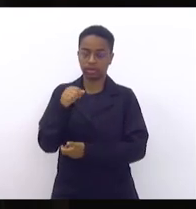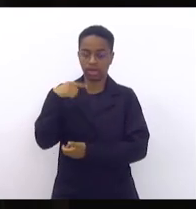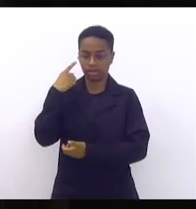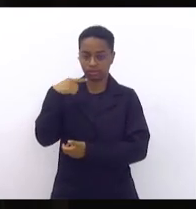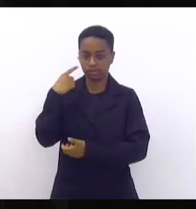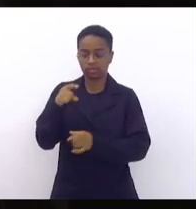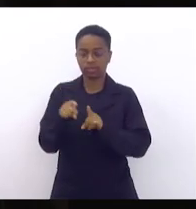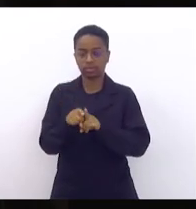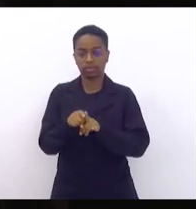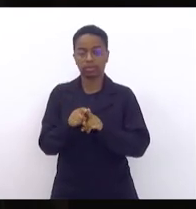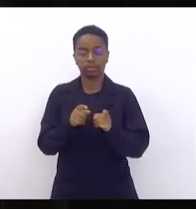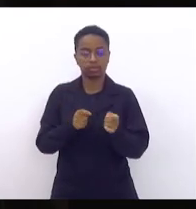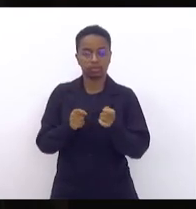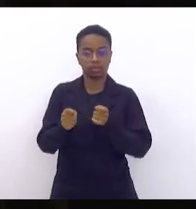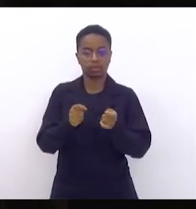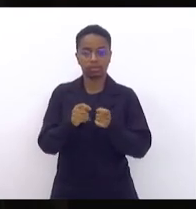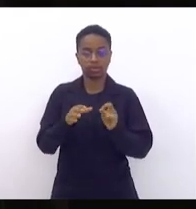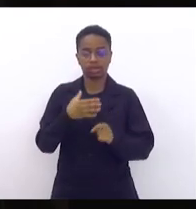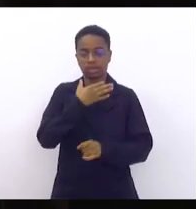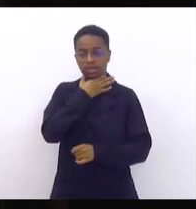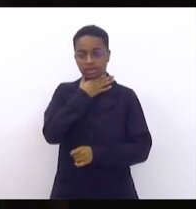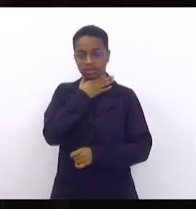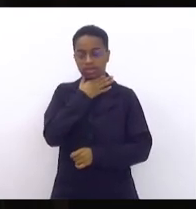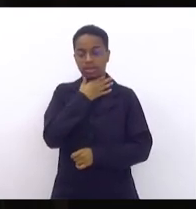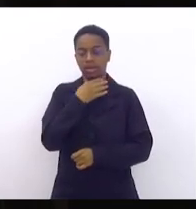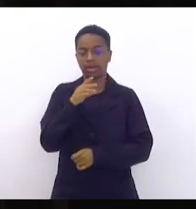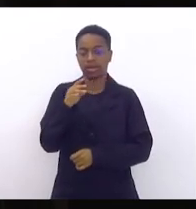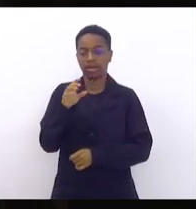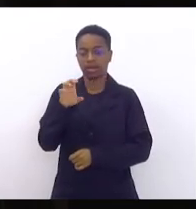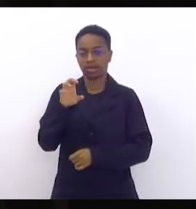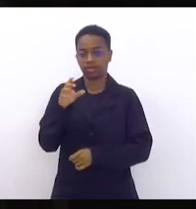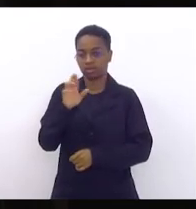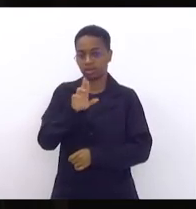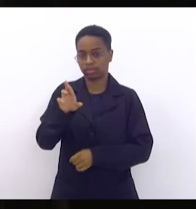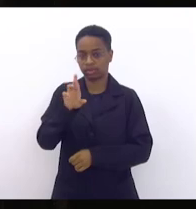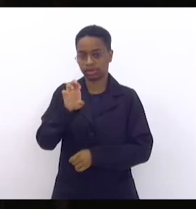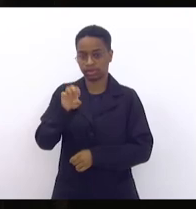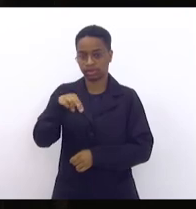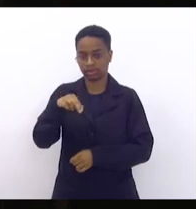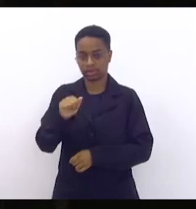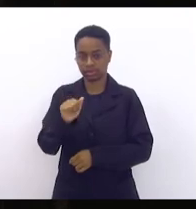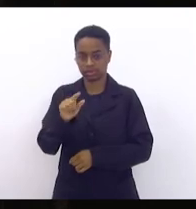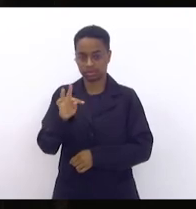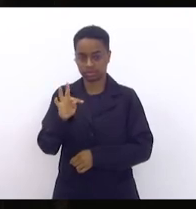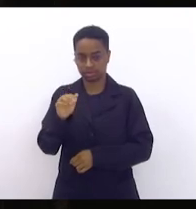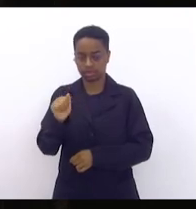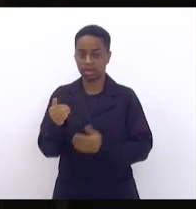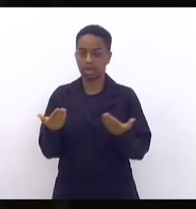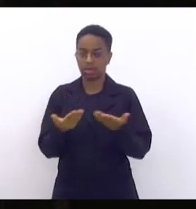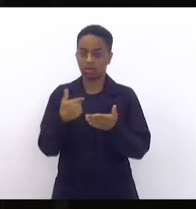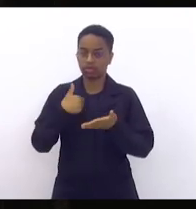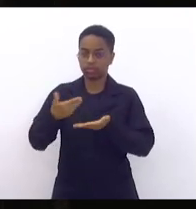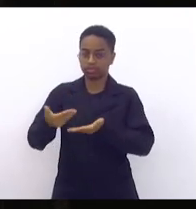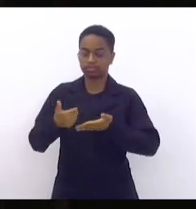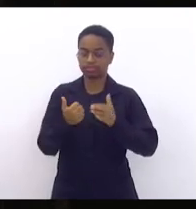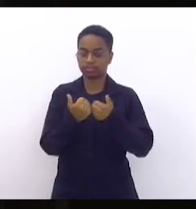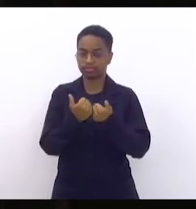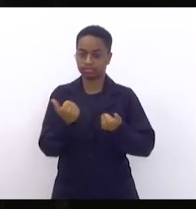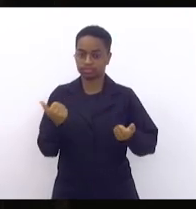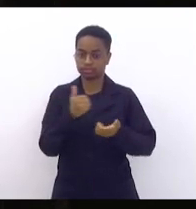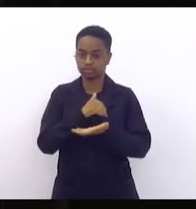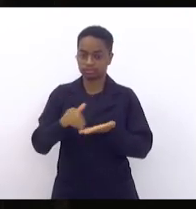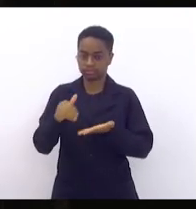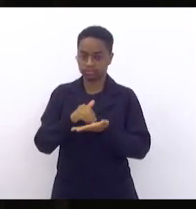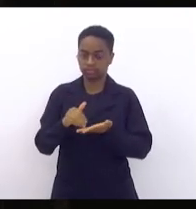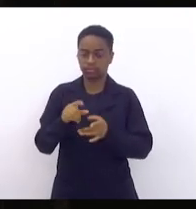crise da Braskem senhora Renata lei convido agora a subsecretária de recursos hídricos